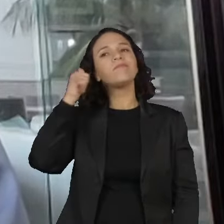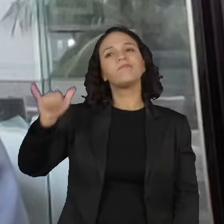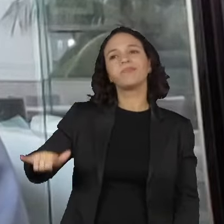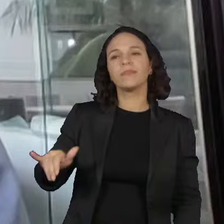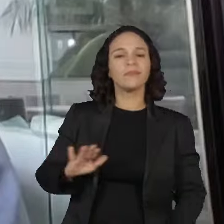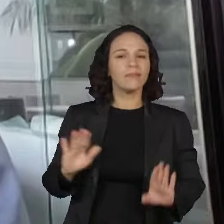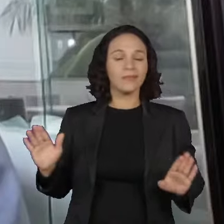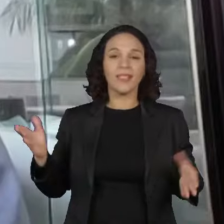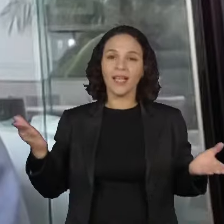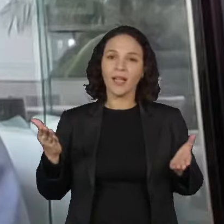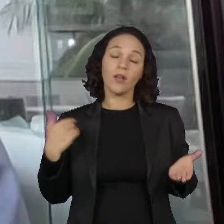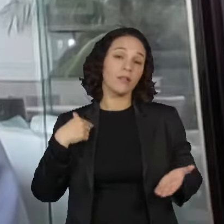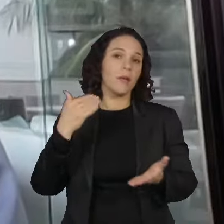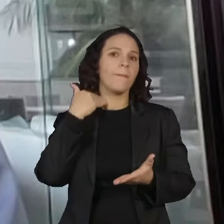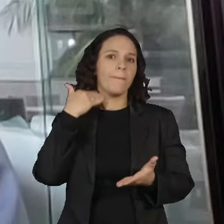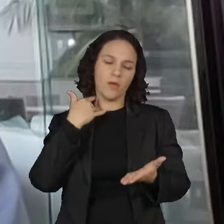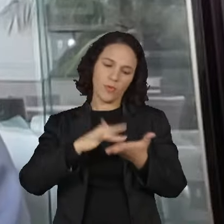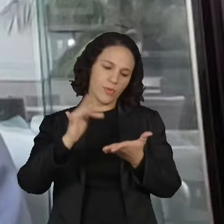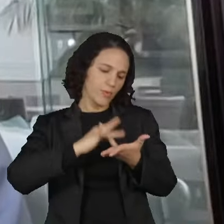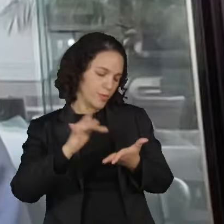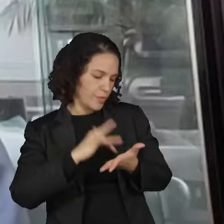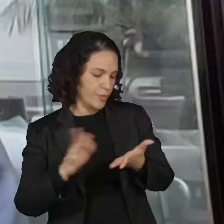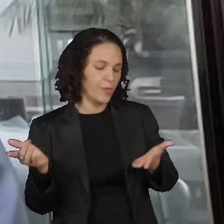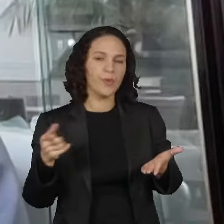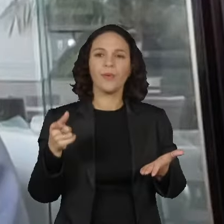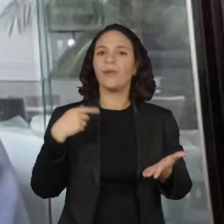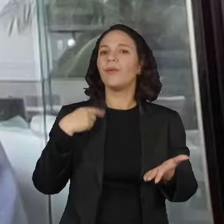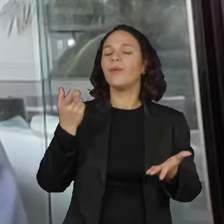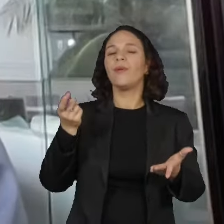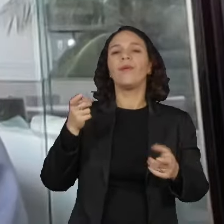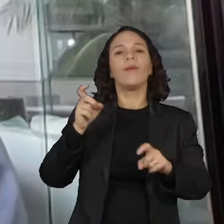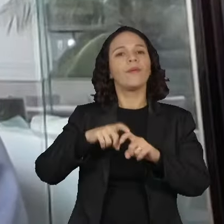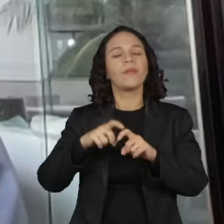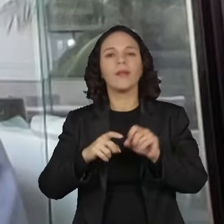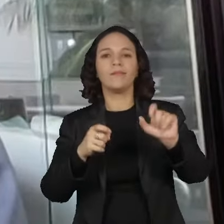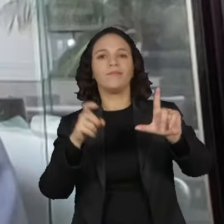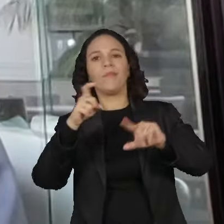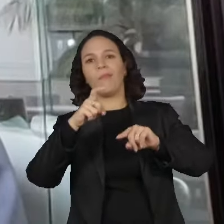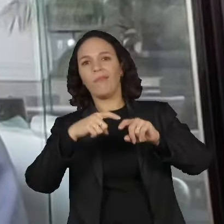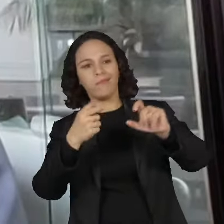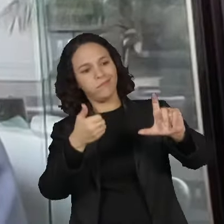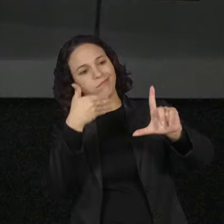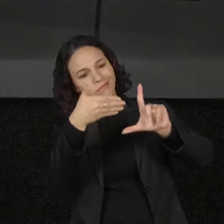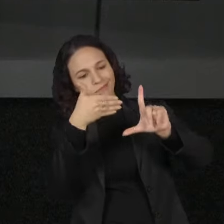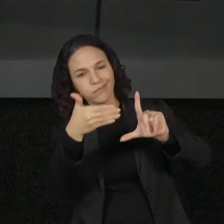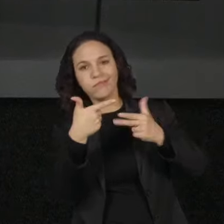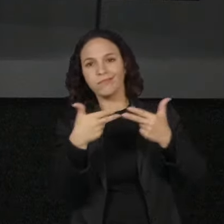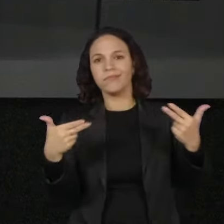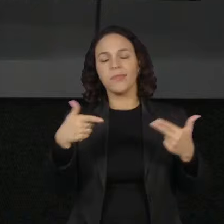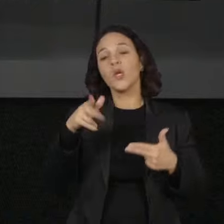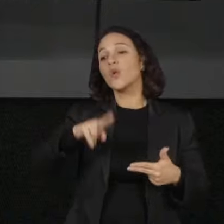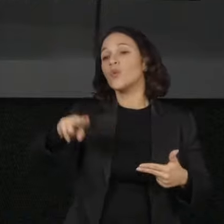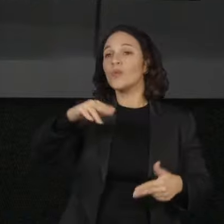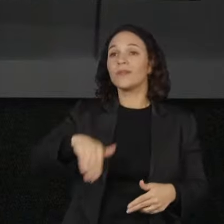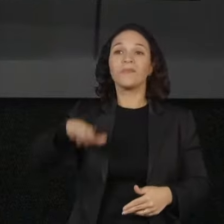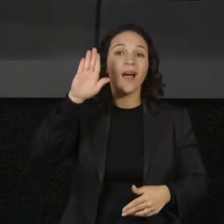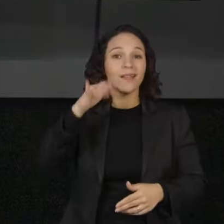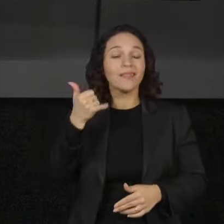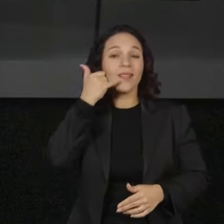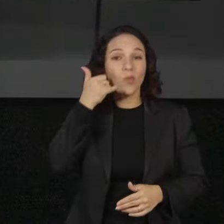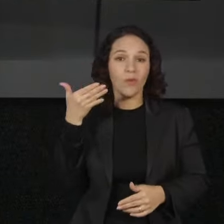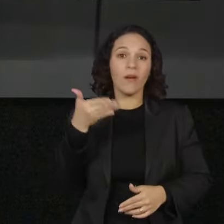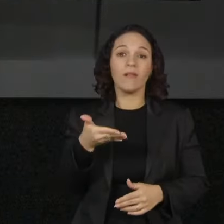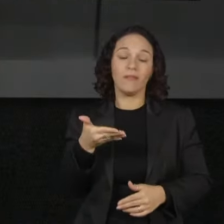você usa para fazer pagamento bancário, uma consulta de internet, então você tem usado muito mais. E esse aumento do